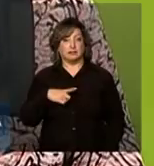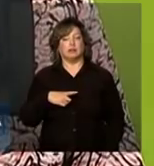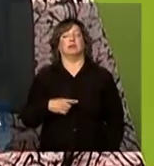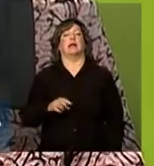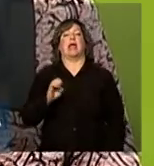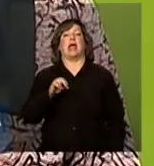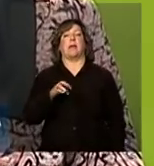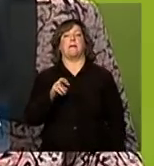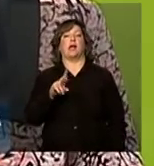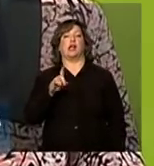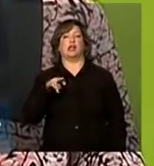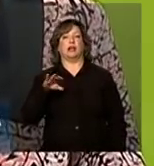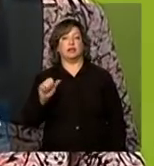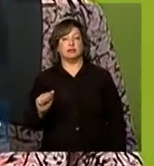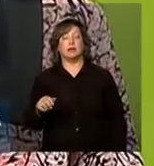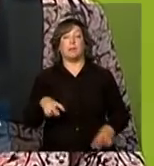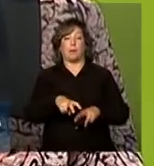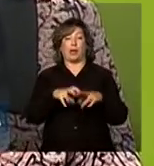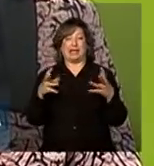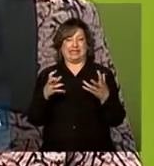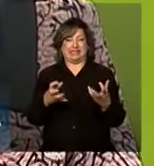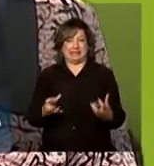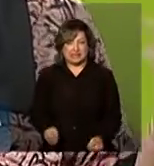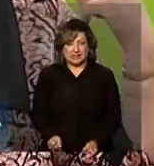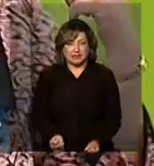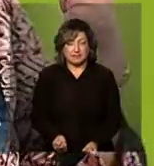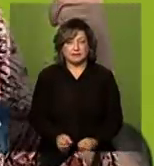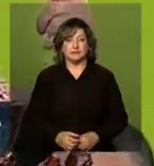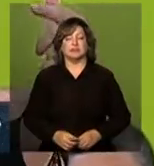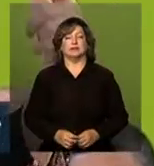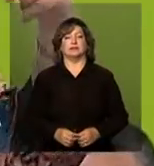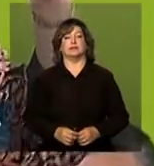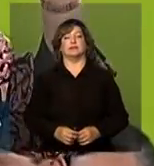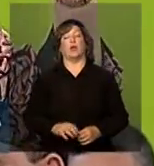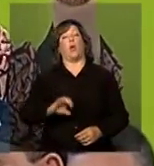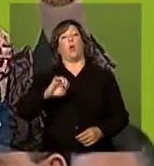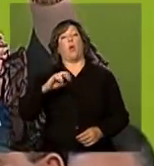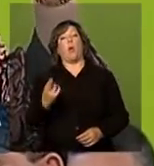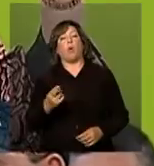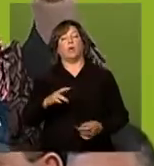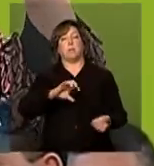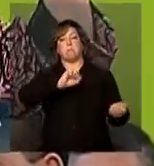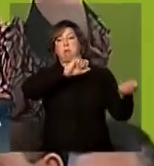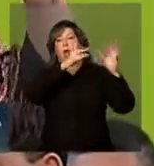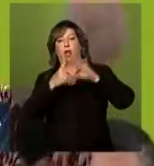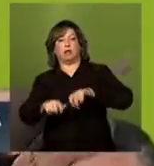decretada por conta da seca ou de